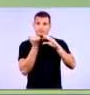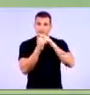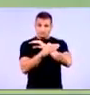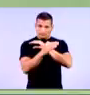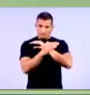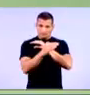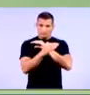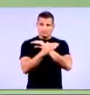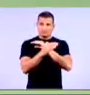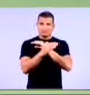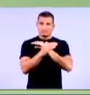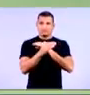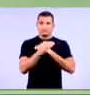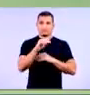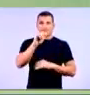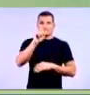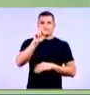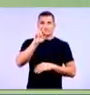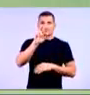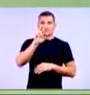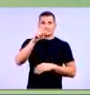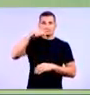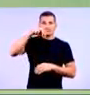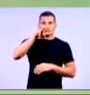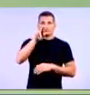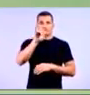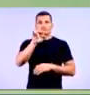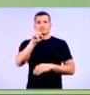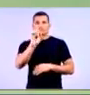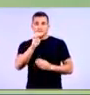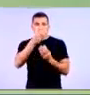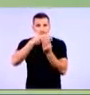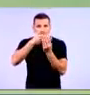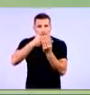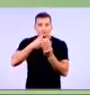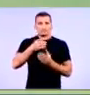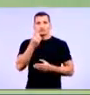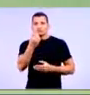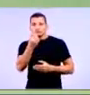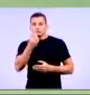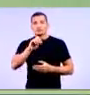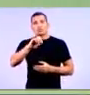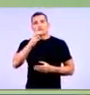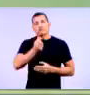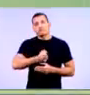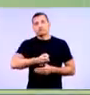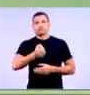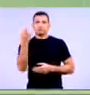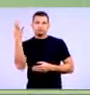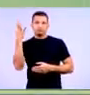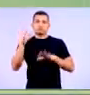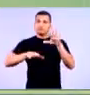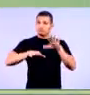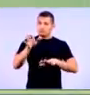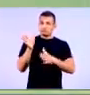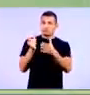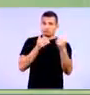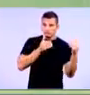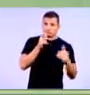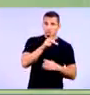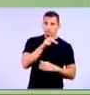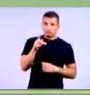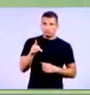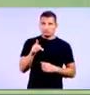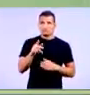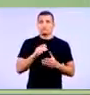arquivo único ou múltiplo, depende da solicitação do professor, e é uma excelente alternativa para o